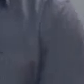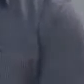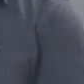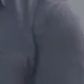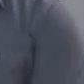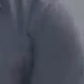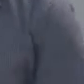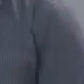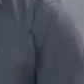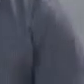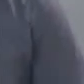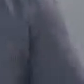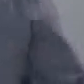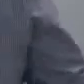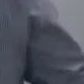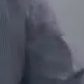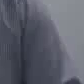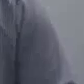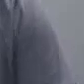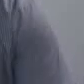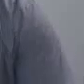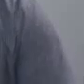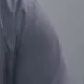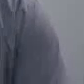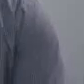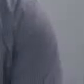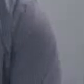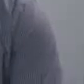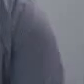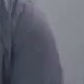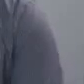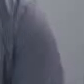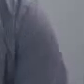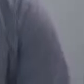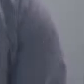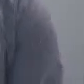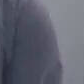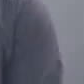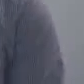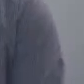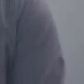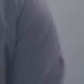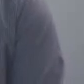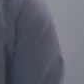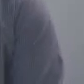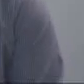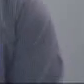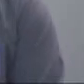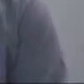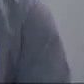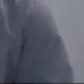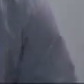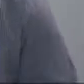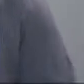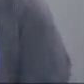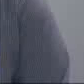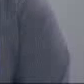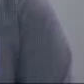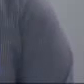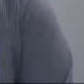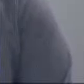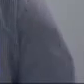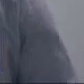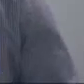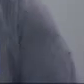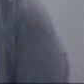de comunicação, plateia presente. Nem o vereador Edivaldo Soares informou aqui no plenário, hoje na